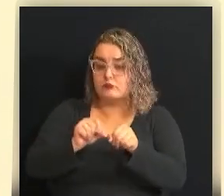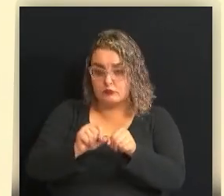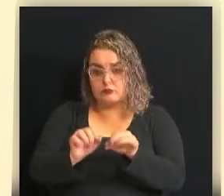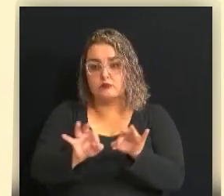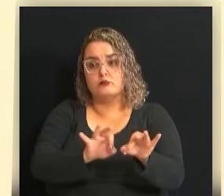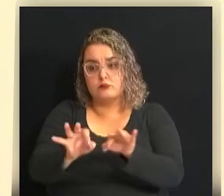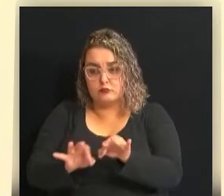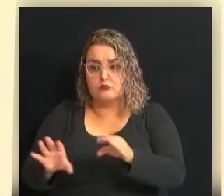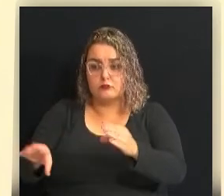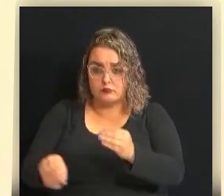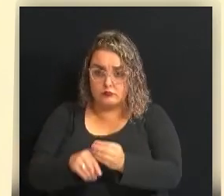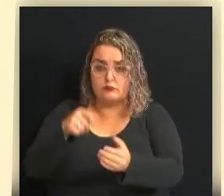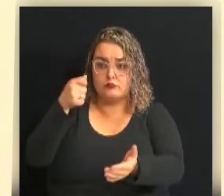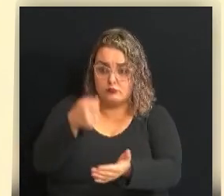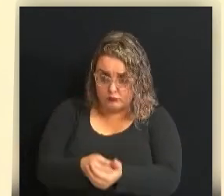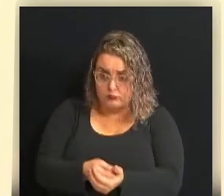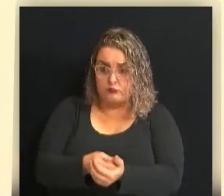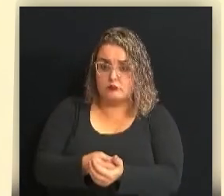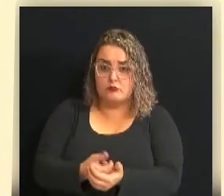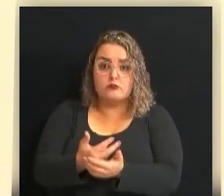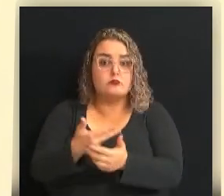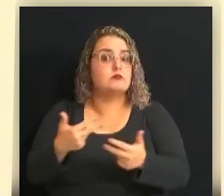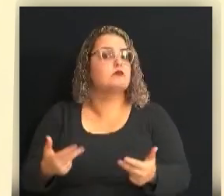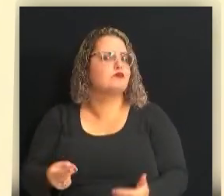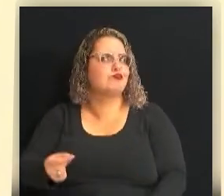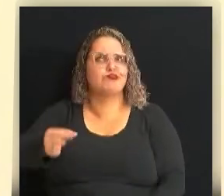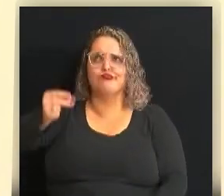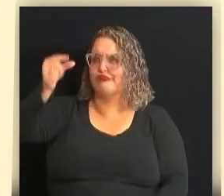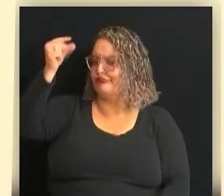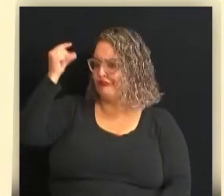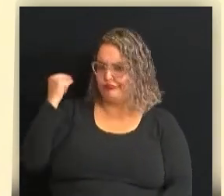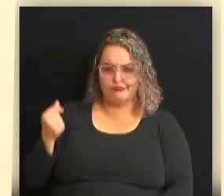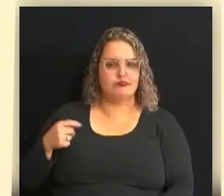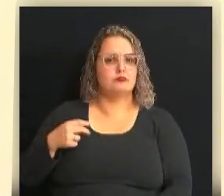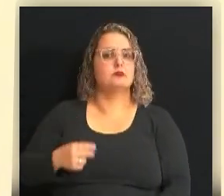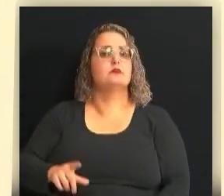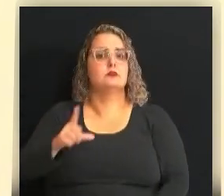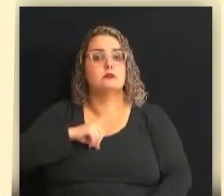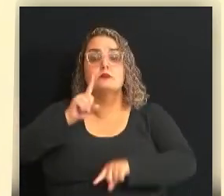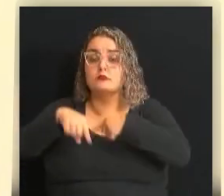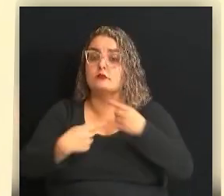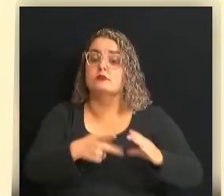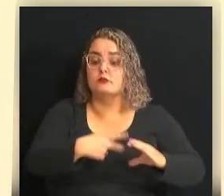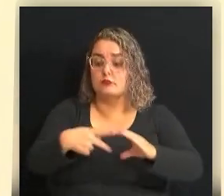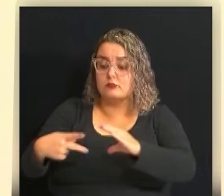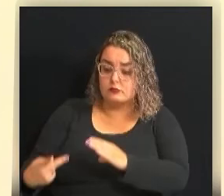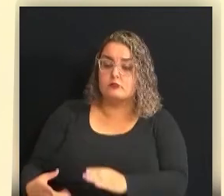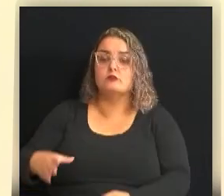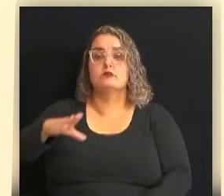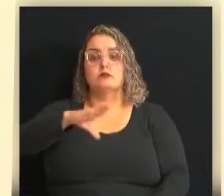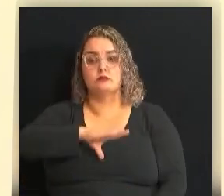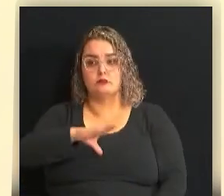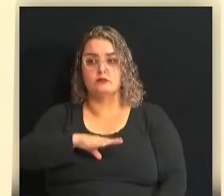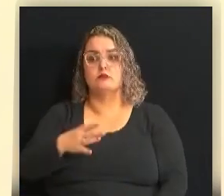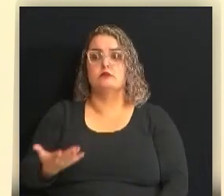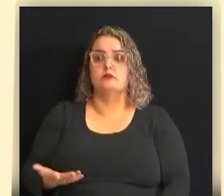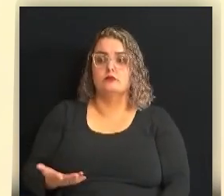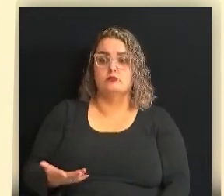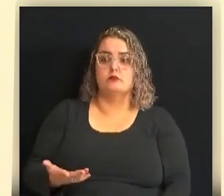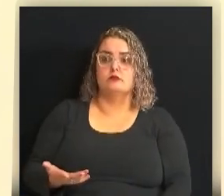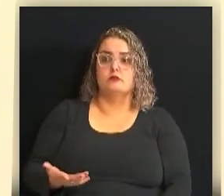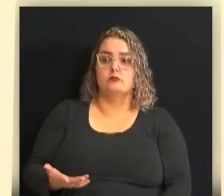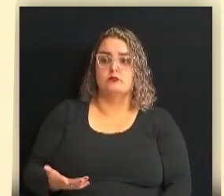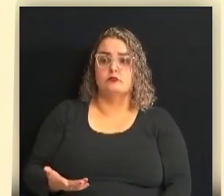por isso foi feito esse projeto da emenda impositiva coisa que já há muito tempo existem outras câmaras municipais e o O